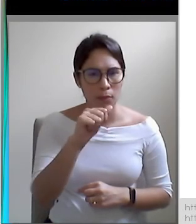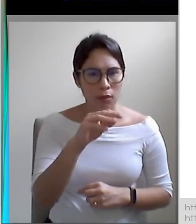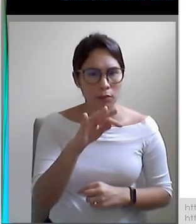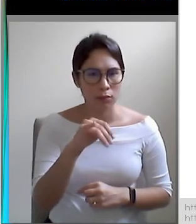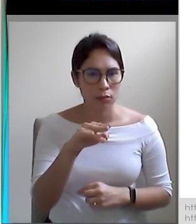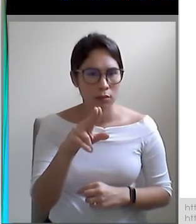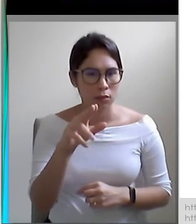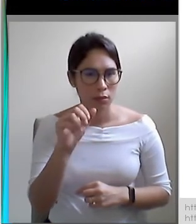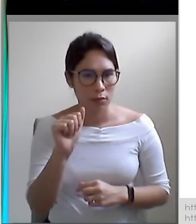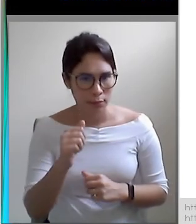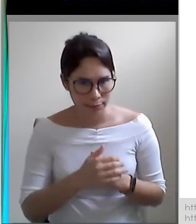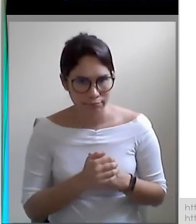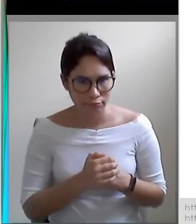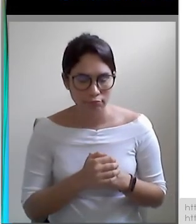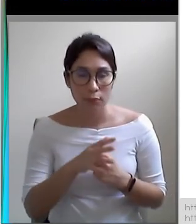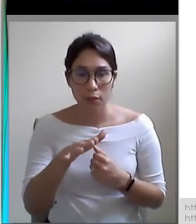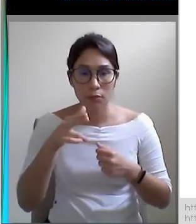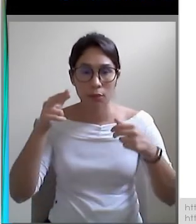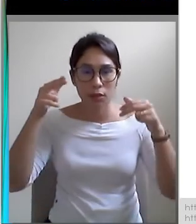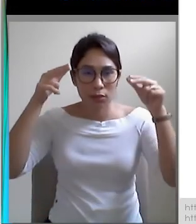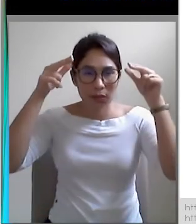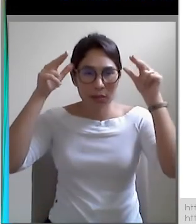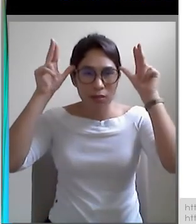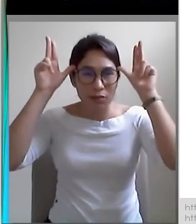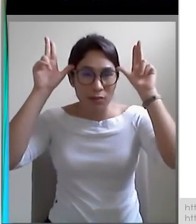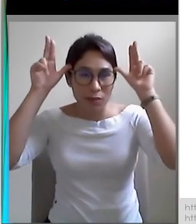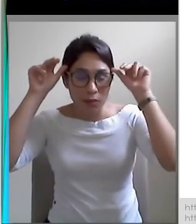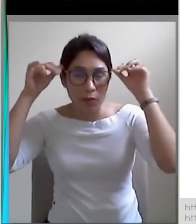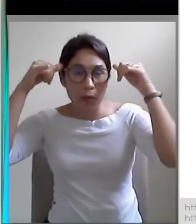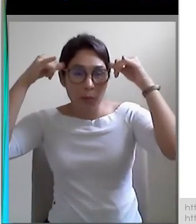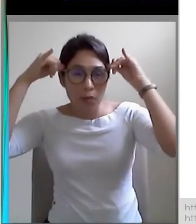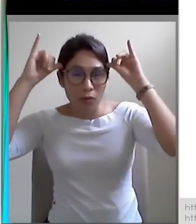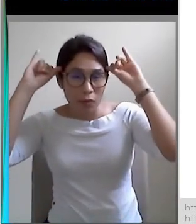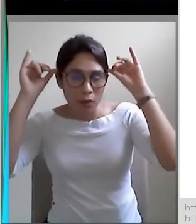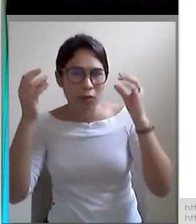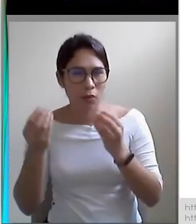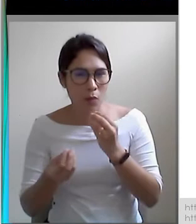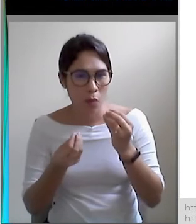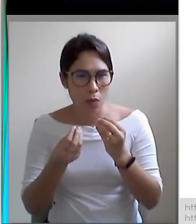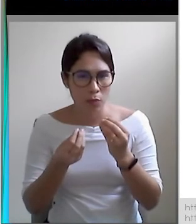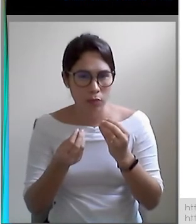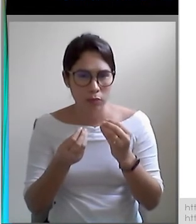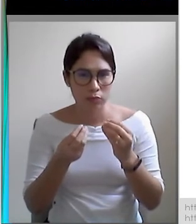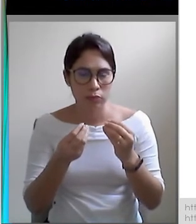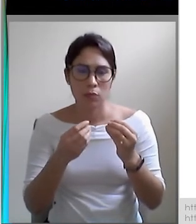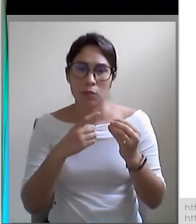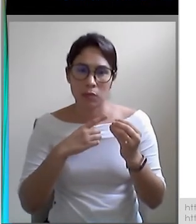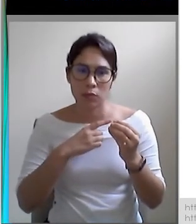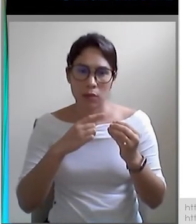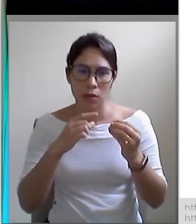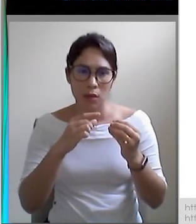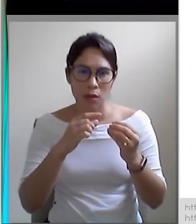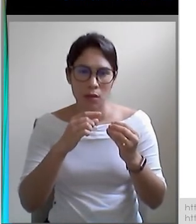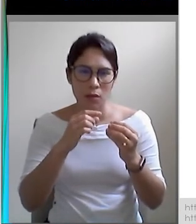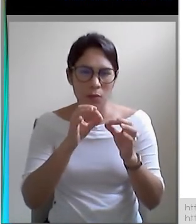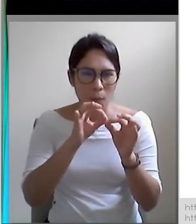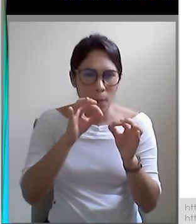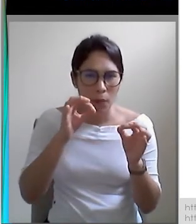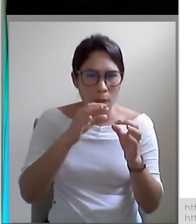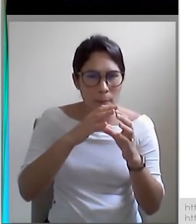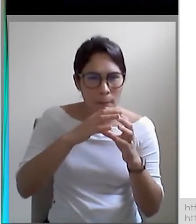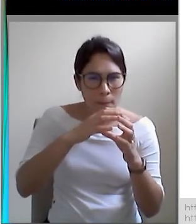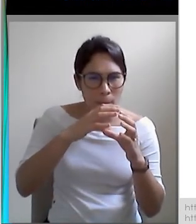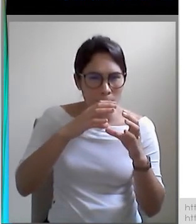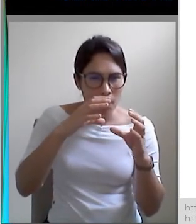aspecto esfumaçado ou liso. Os presentes em equinos e bovinos tendem a